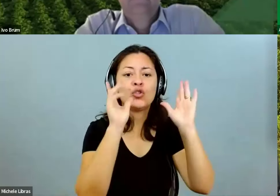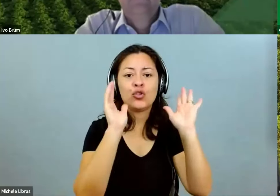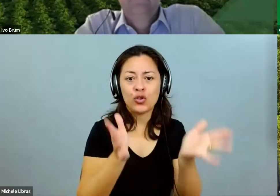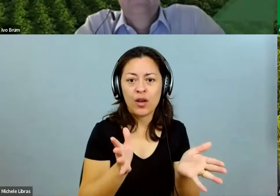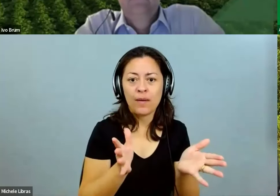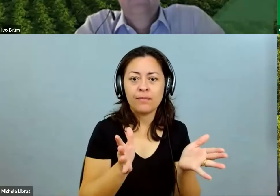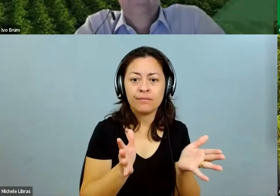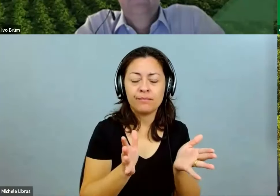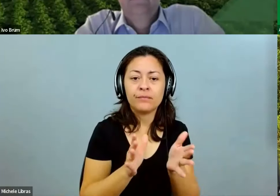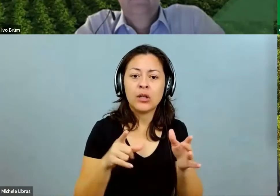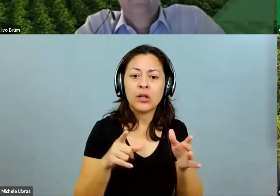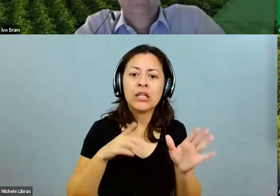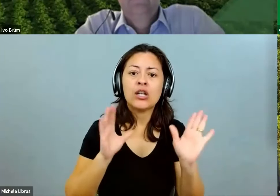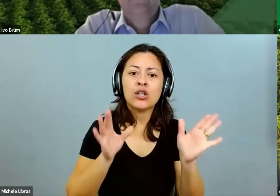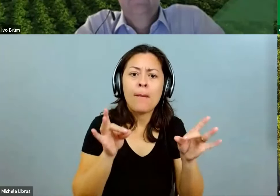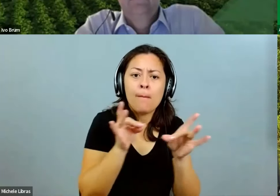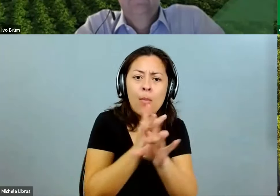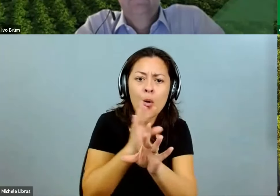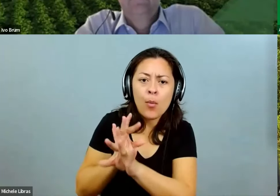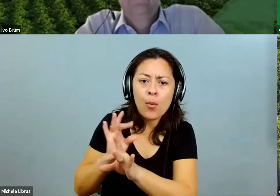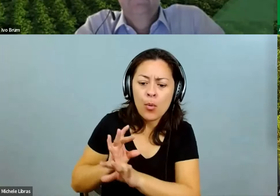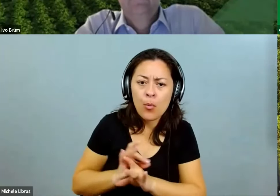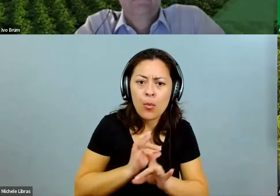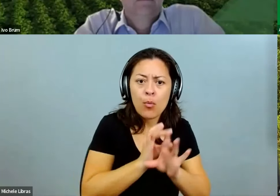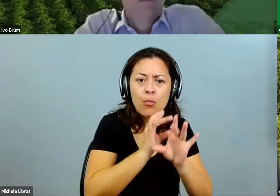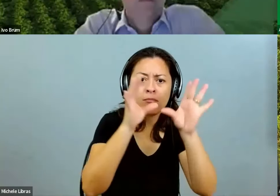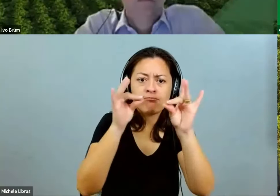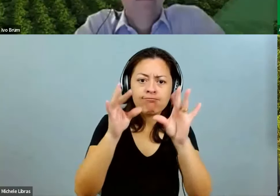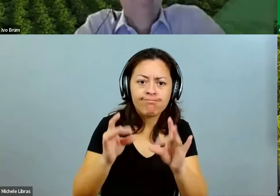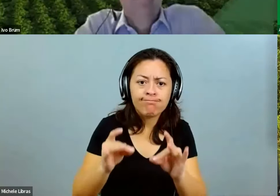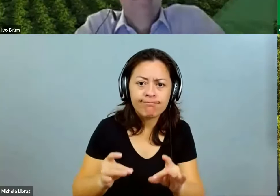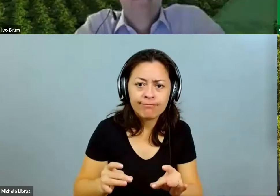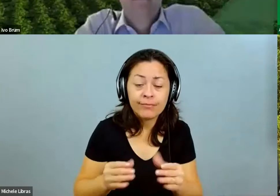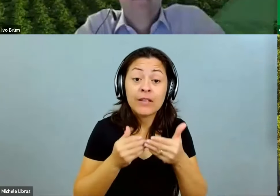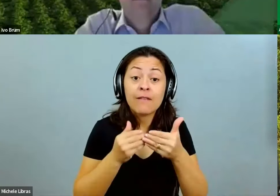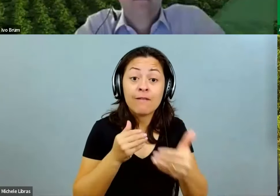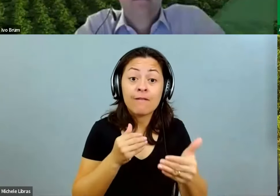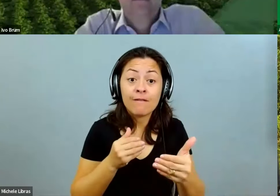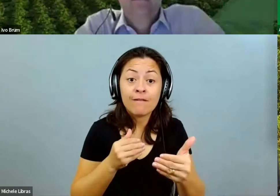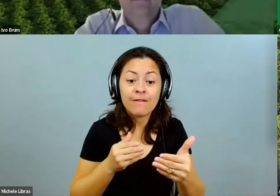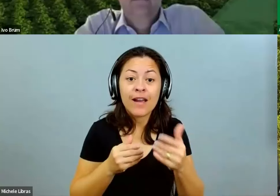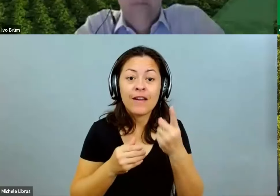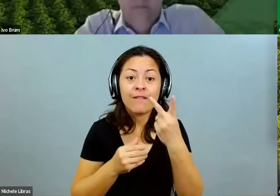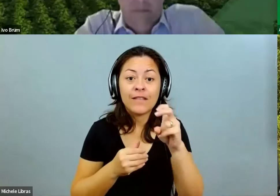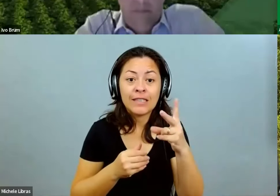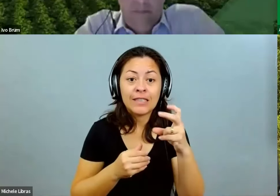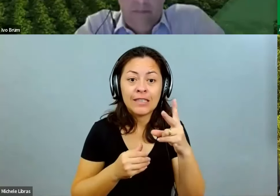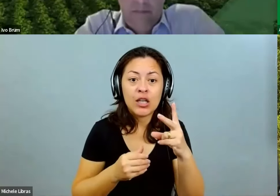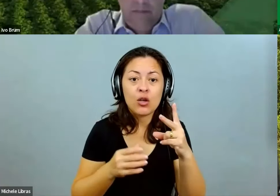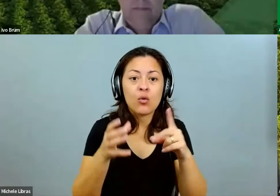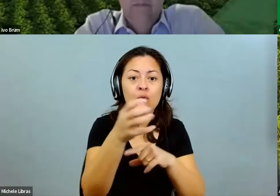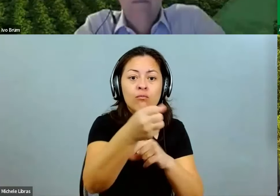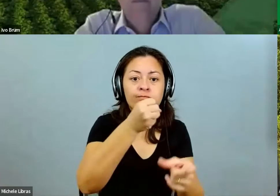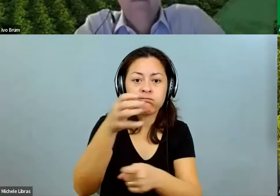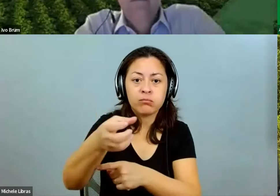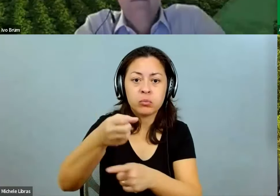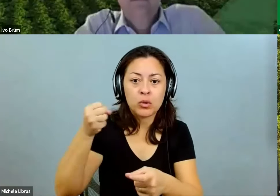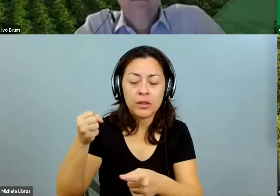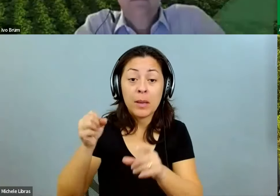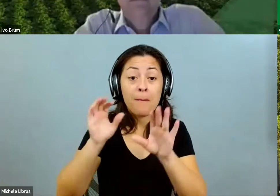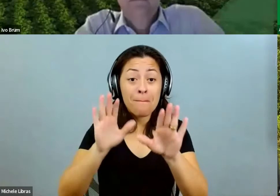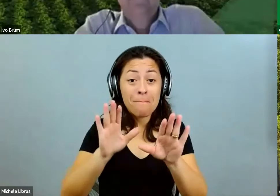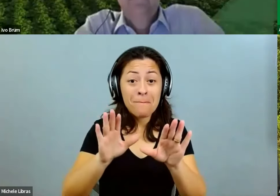da safra eh que vai ser colida agora ao longo deste ano a safra nova o preço nunca chegou